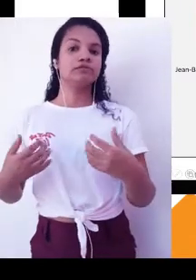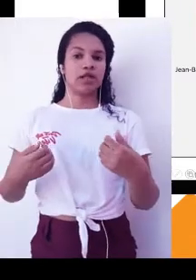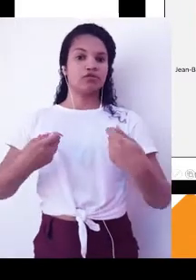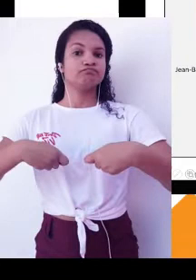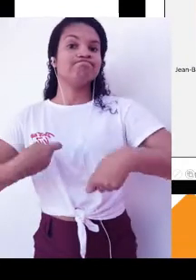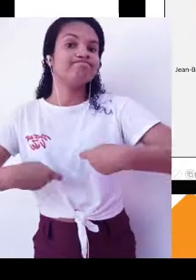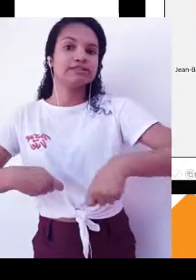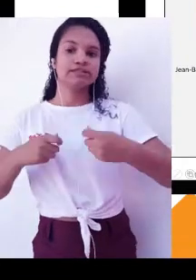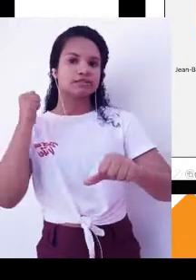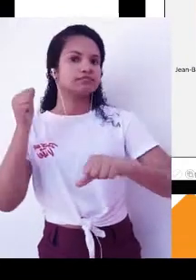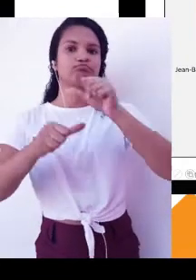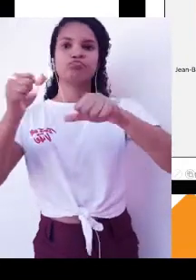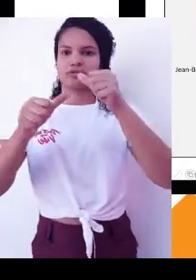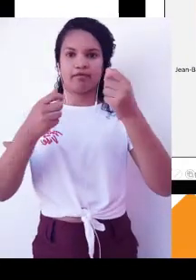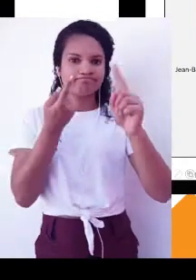evoluir.